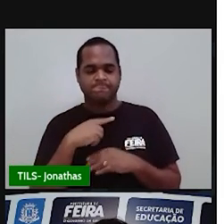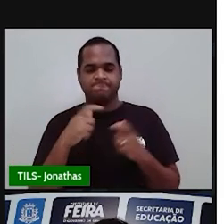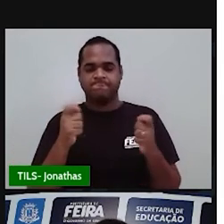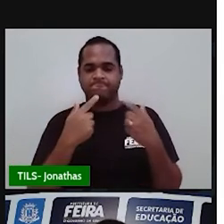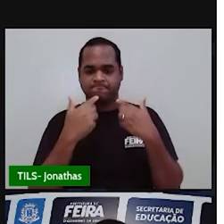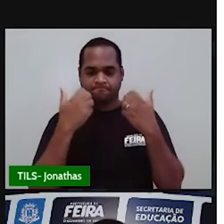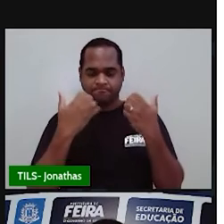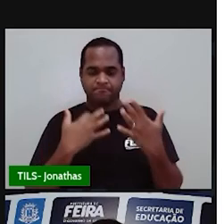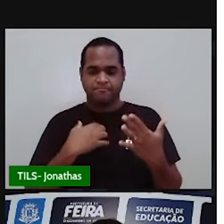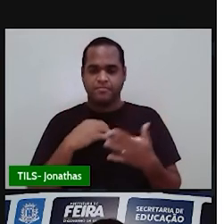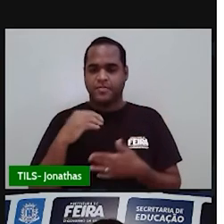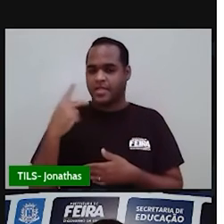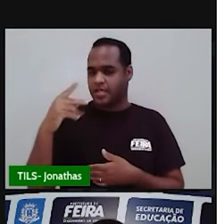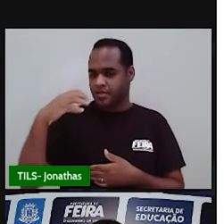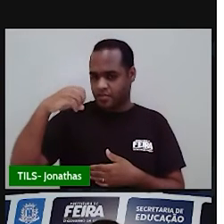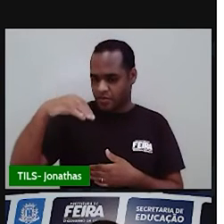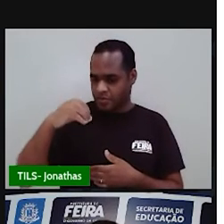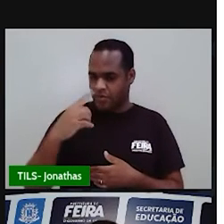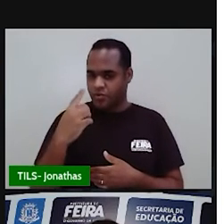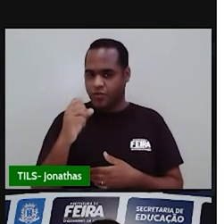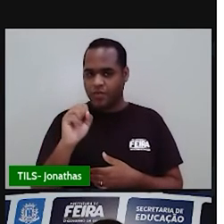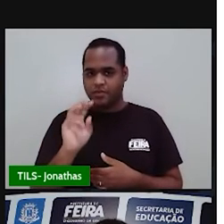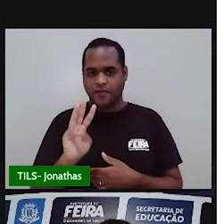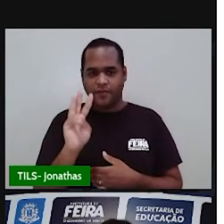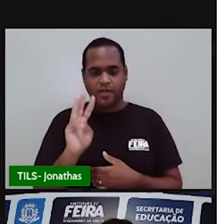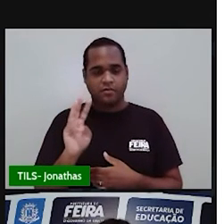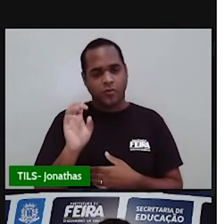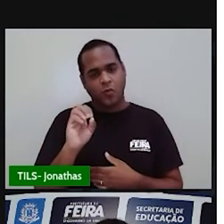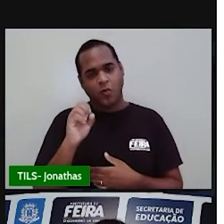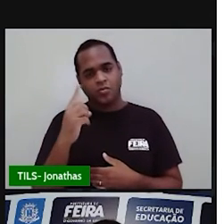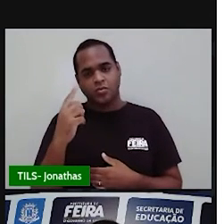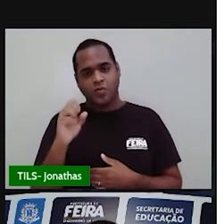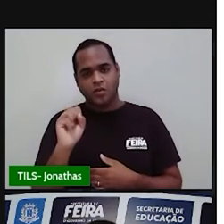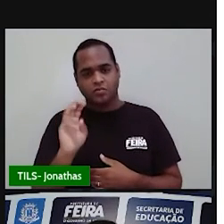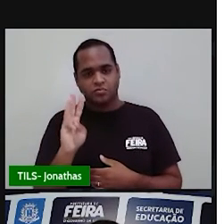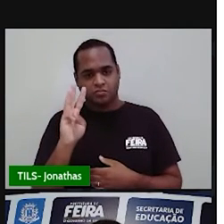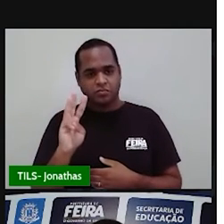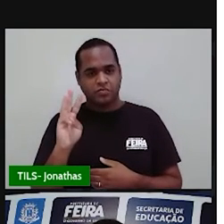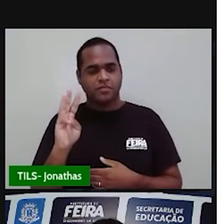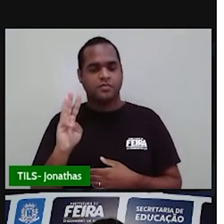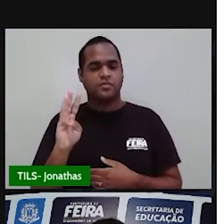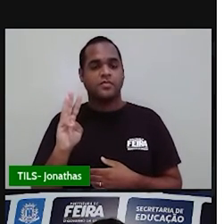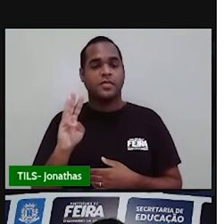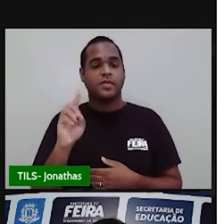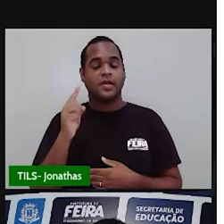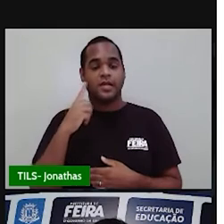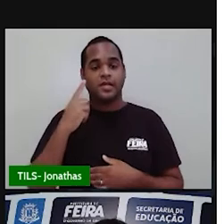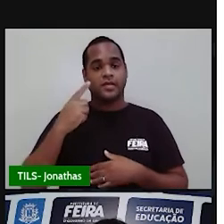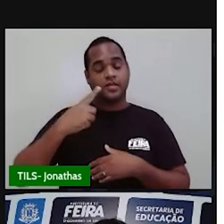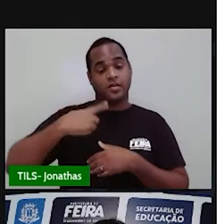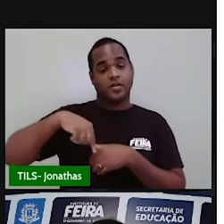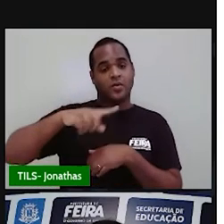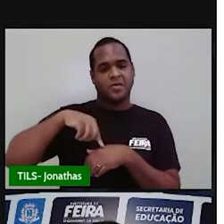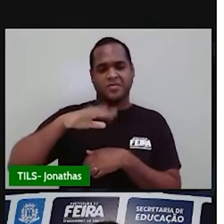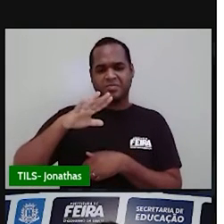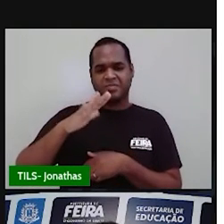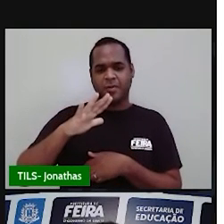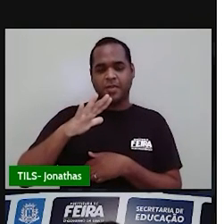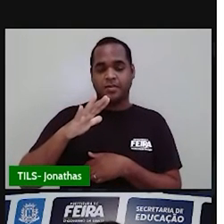essa lâmpada ela tem uma potência de 18 watts ou 18 watts e ela fica ligada em